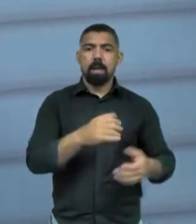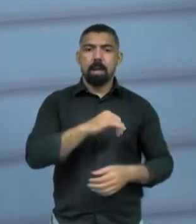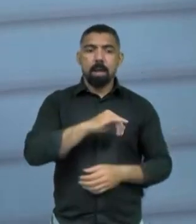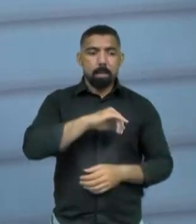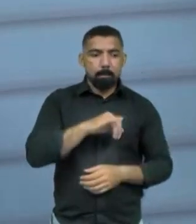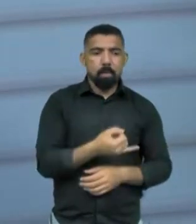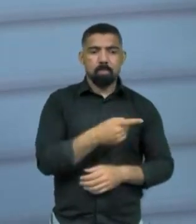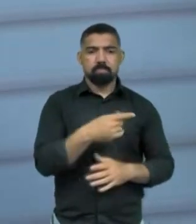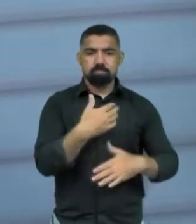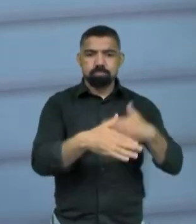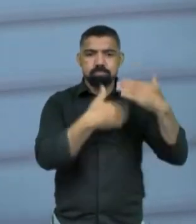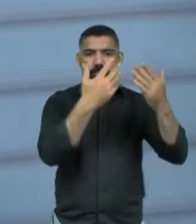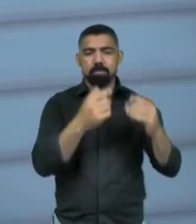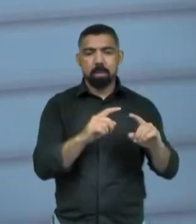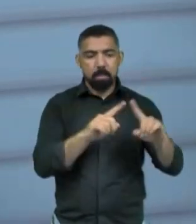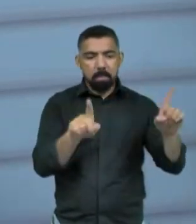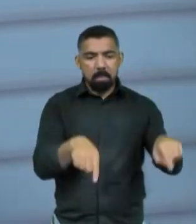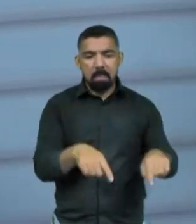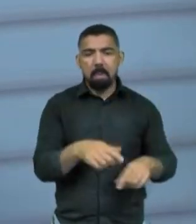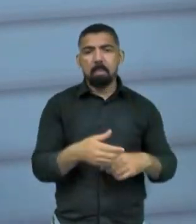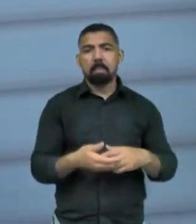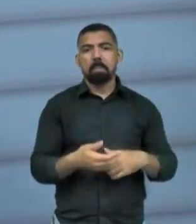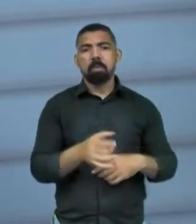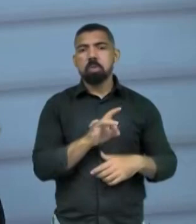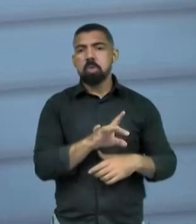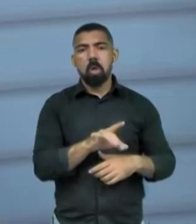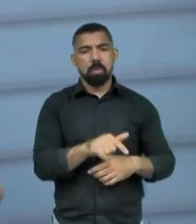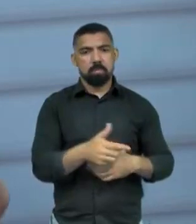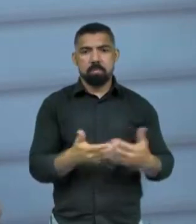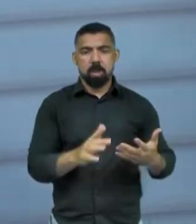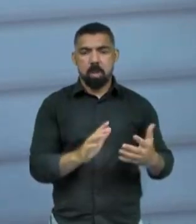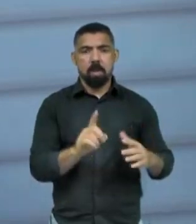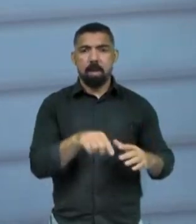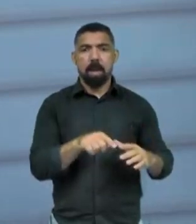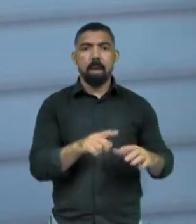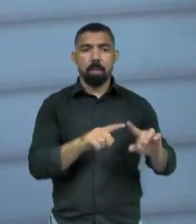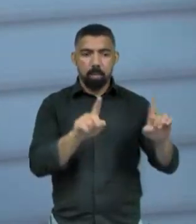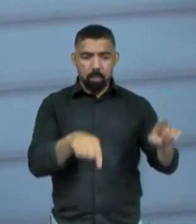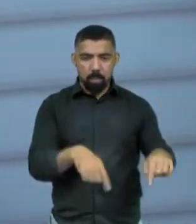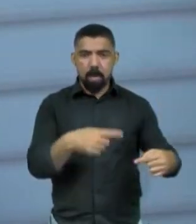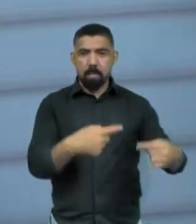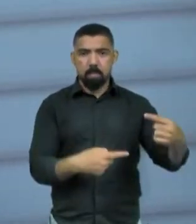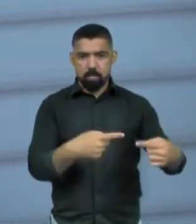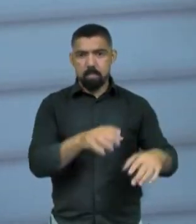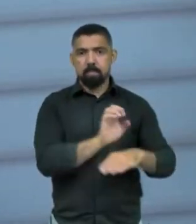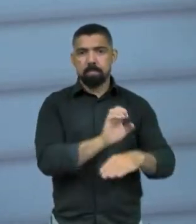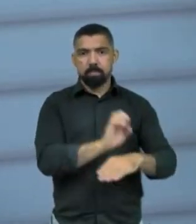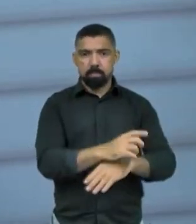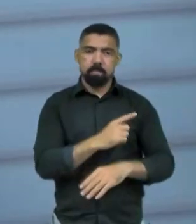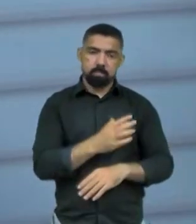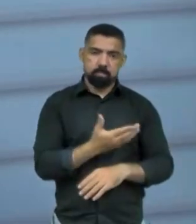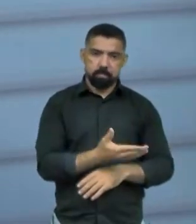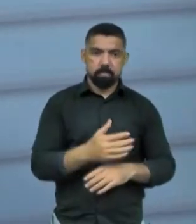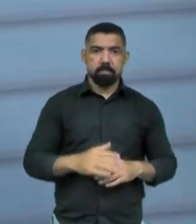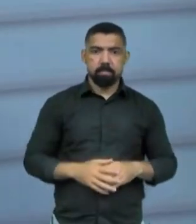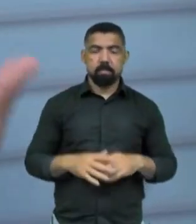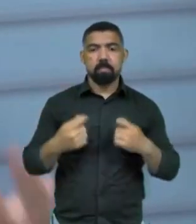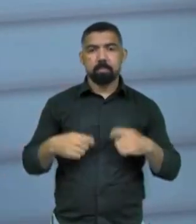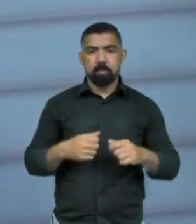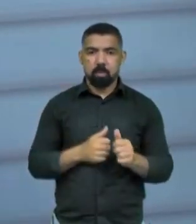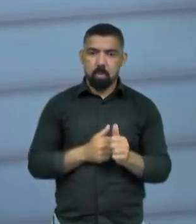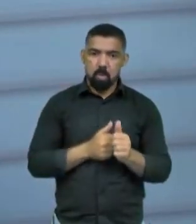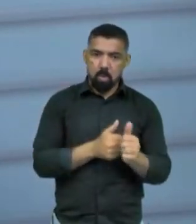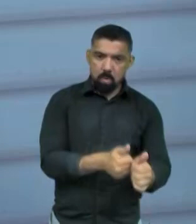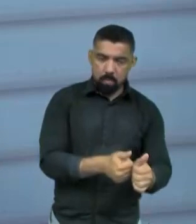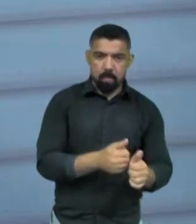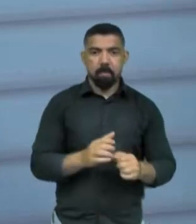aí ele vai deixar de ser um plano, né, e vai virar um projeto... Uma política de Estado. Então, você vai precisar acompanhar, fazer